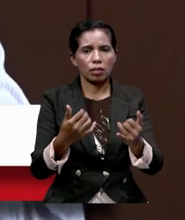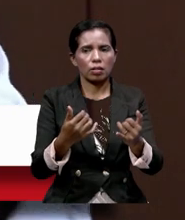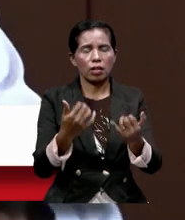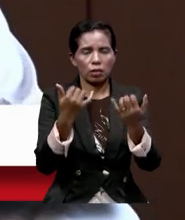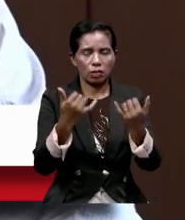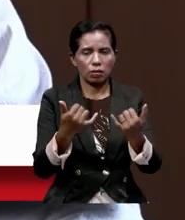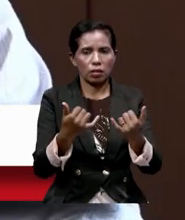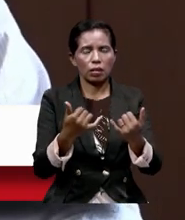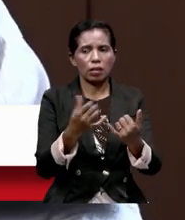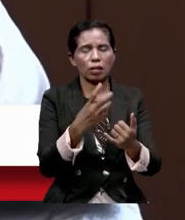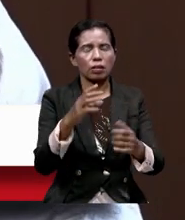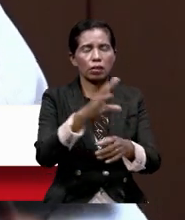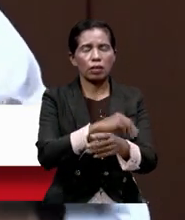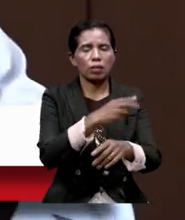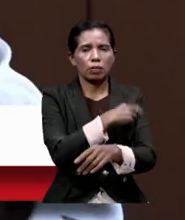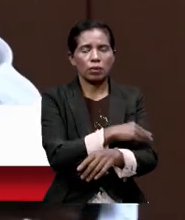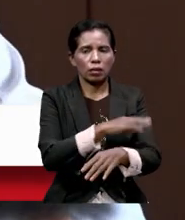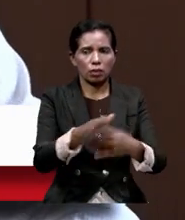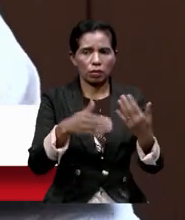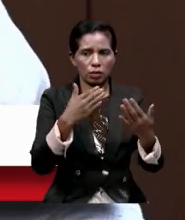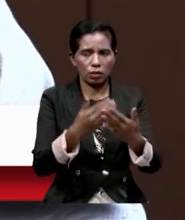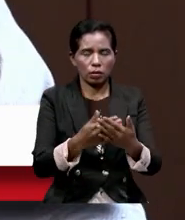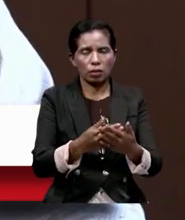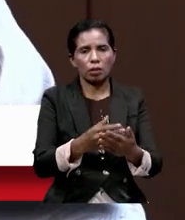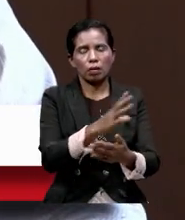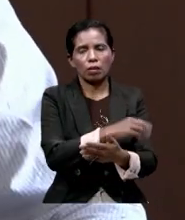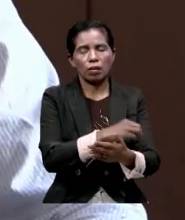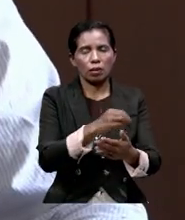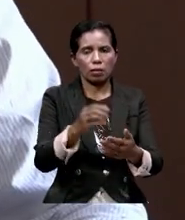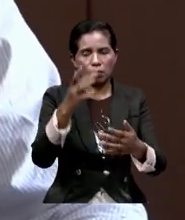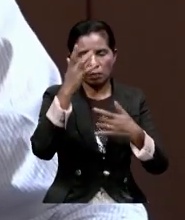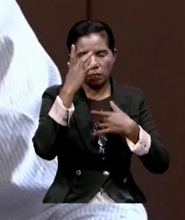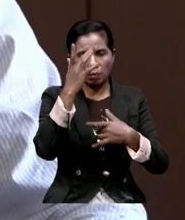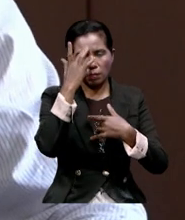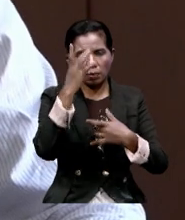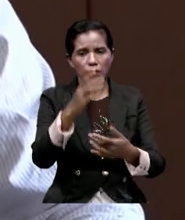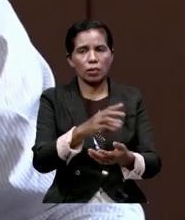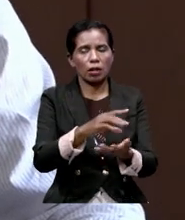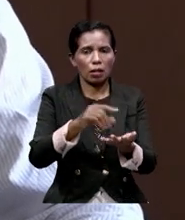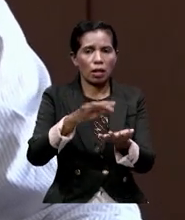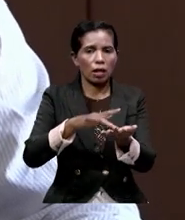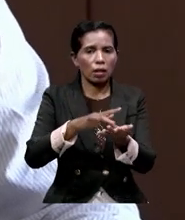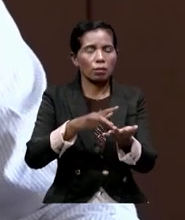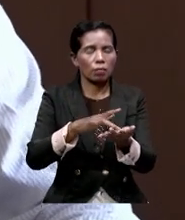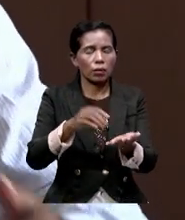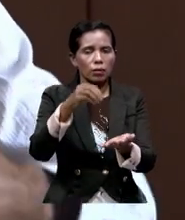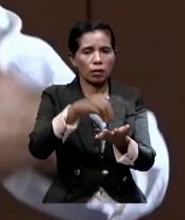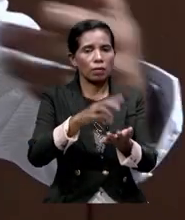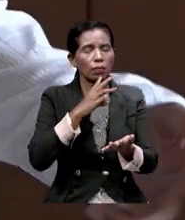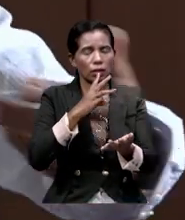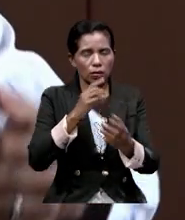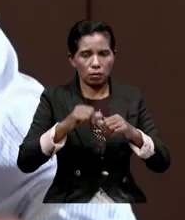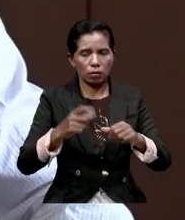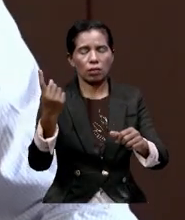agora dadamos aí a centro Saudi Sira abate lá na fatin abate Sira tau ida betau bene tanki na lá na fatin depois promoção Saudi